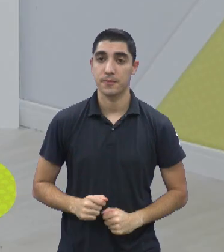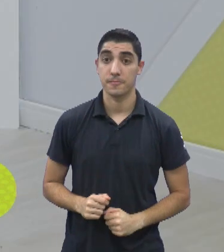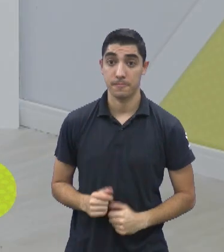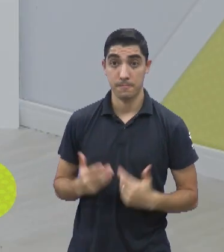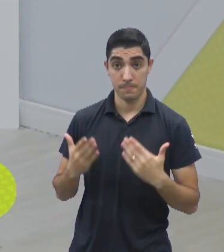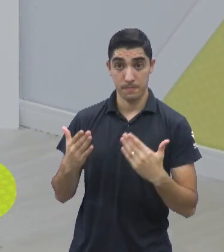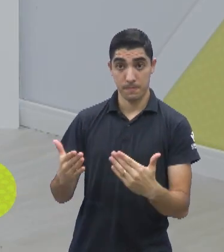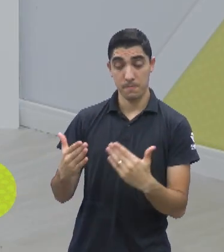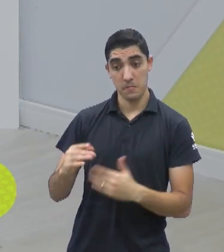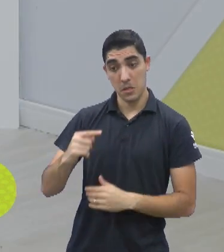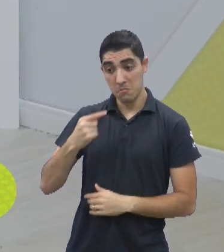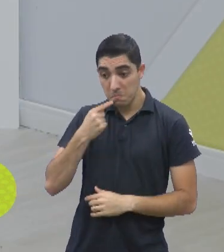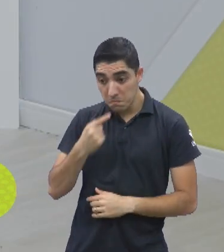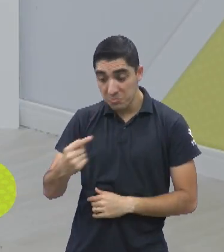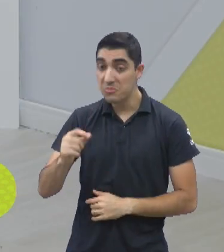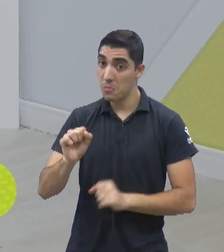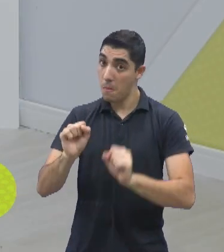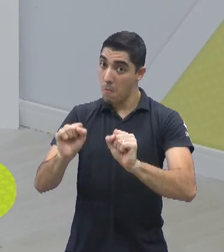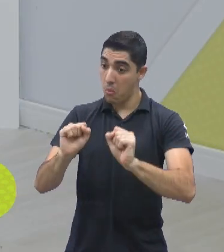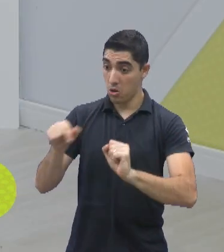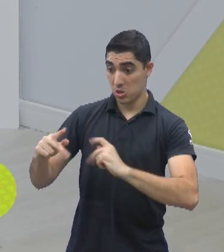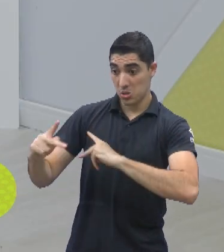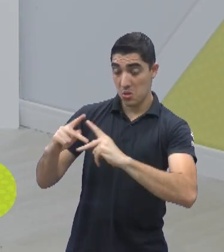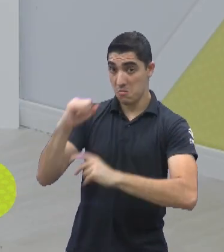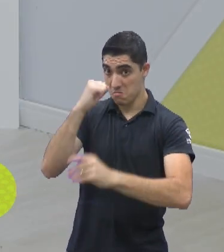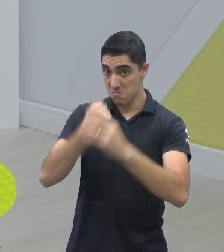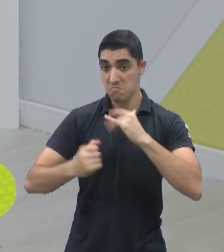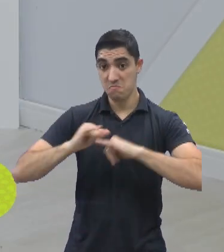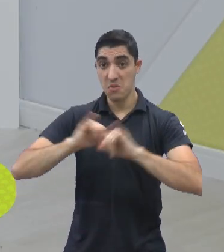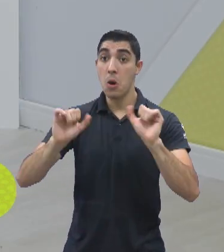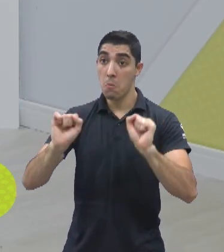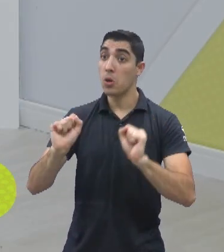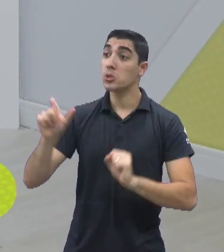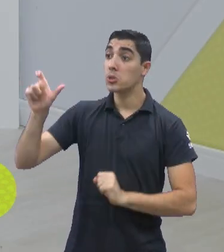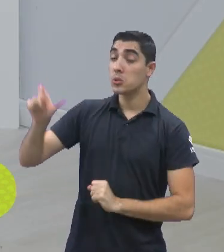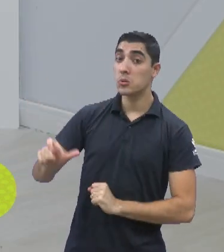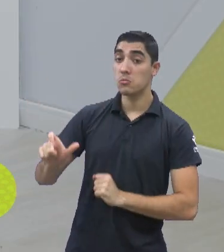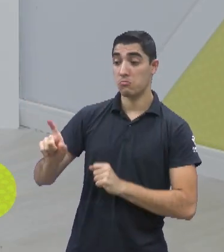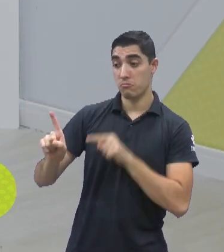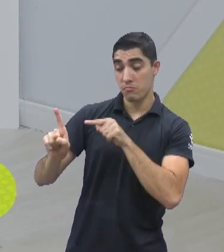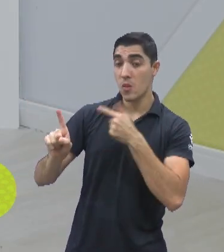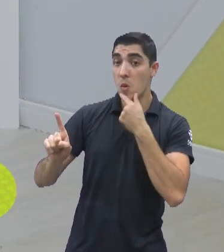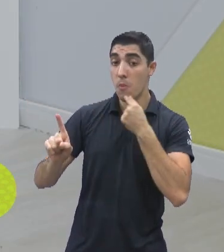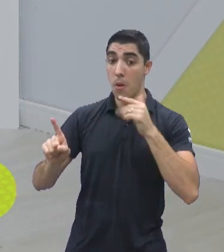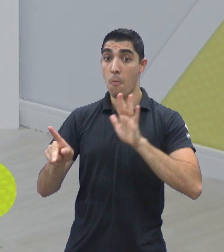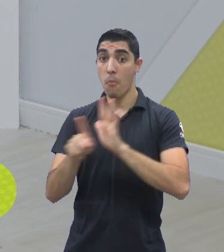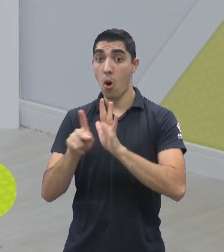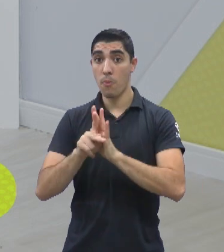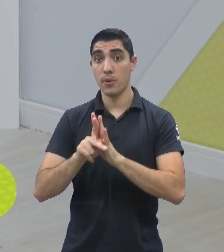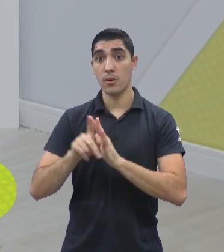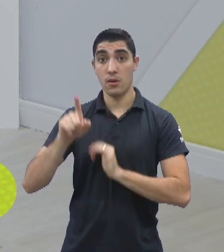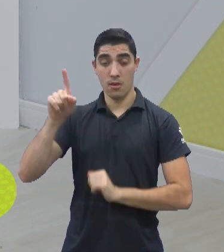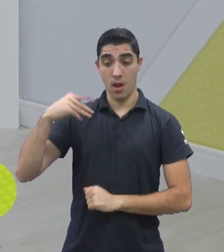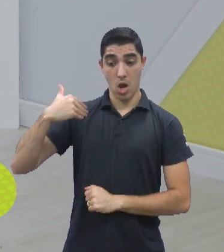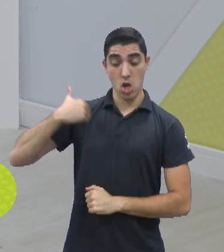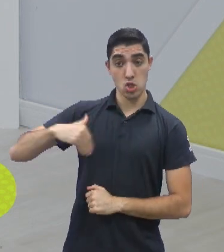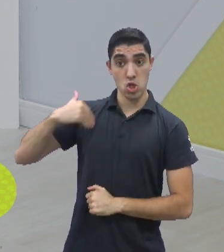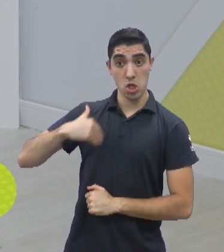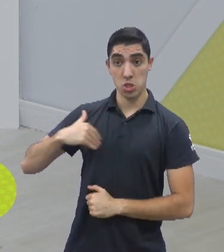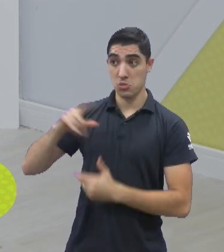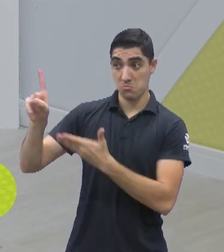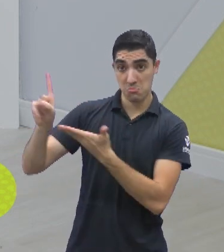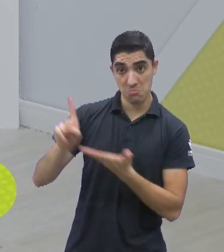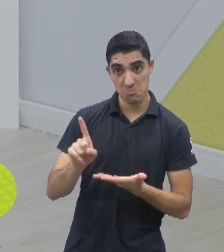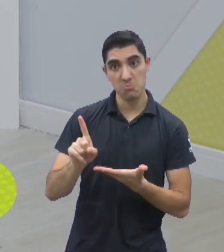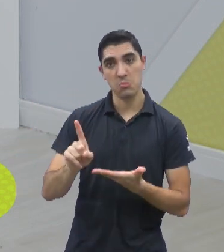então, novidades, né? Pode vir aí mais um argentino para o São José. O Vieira está checando as informações, passando para a gente. Em breve, a gente